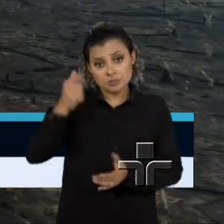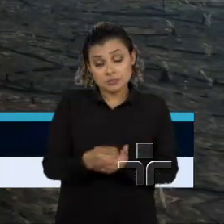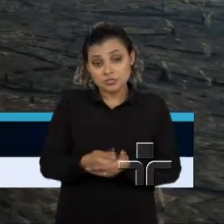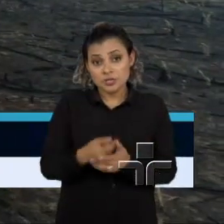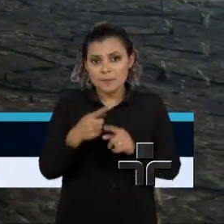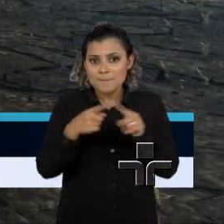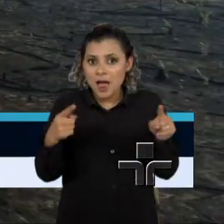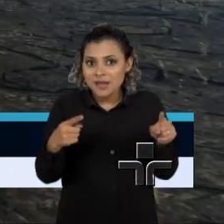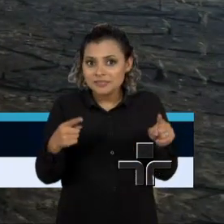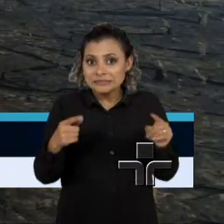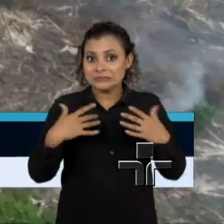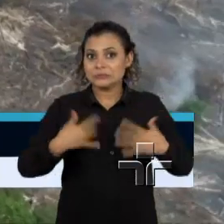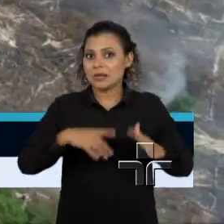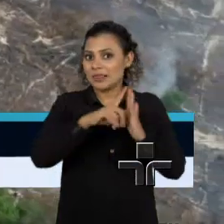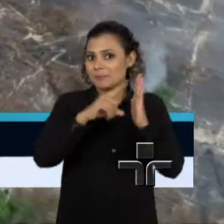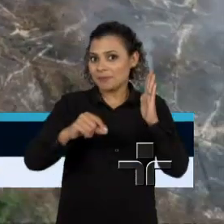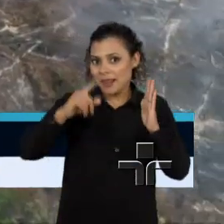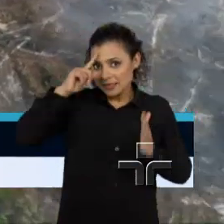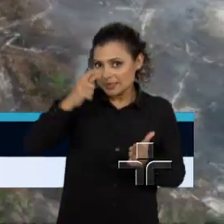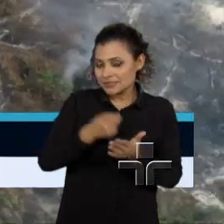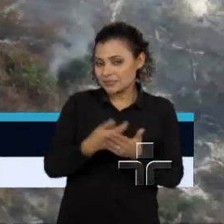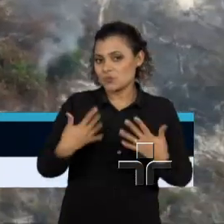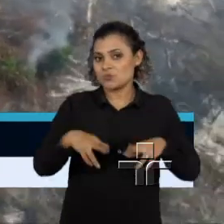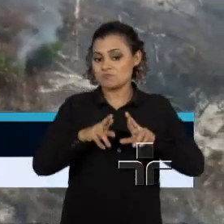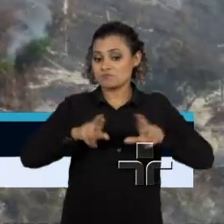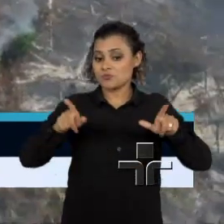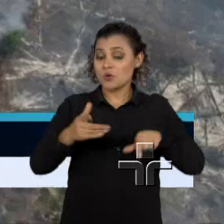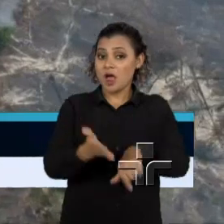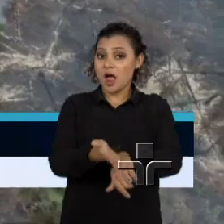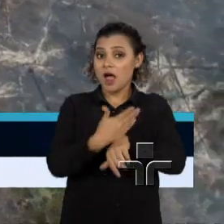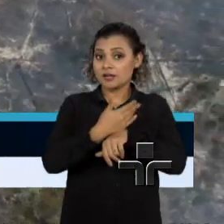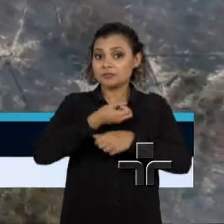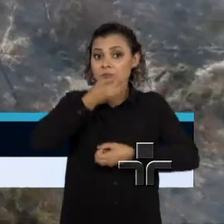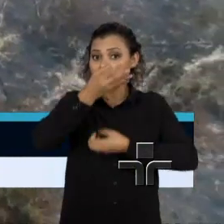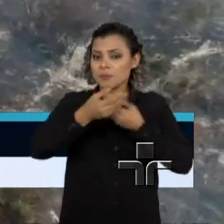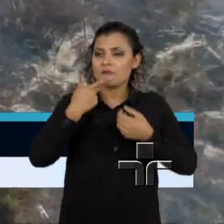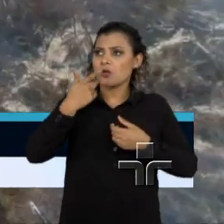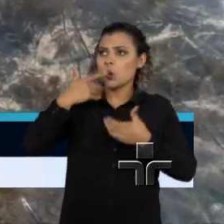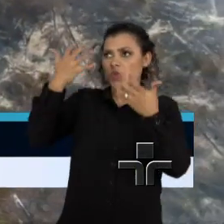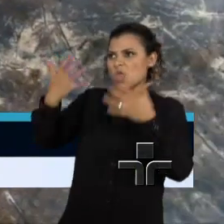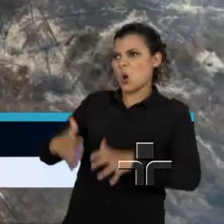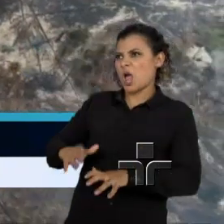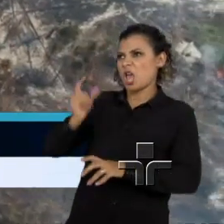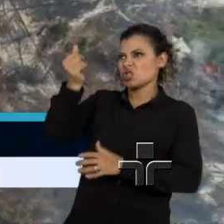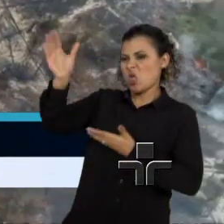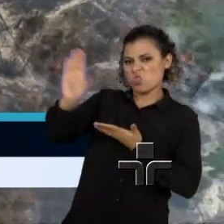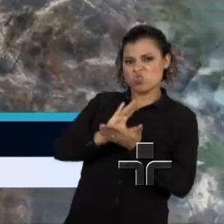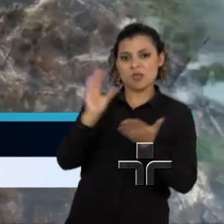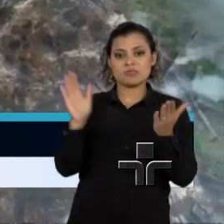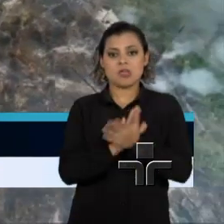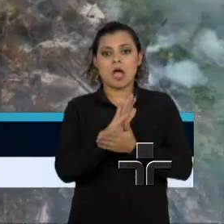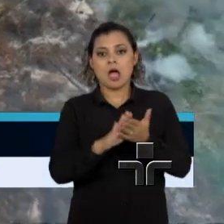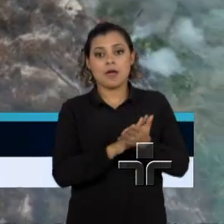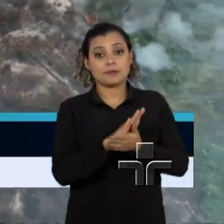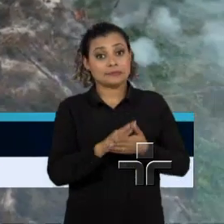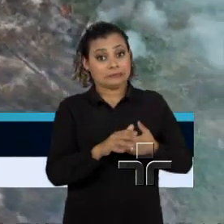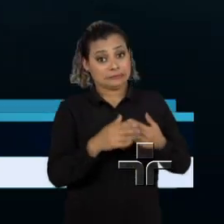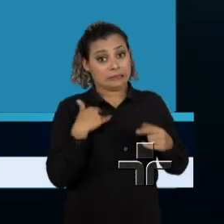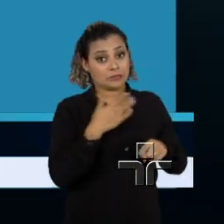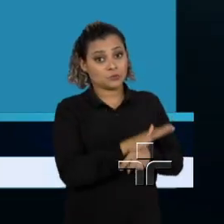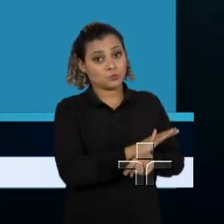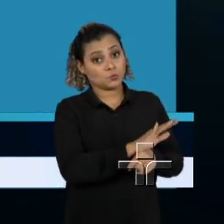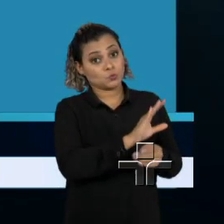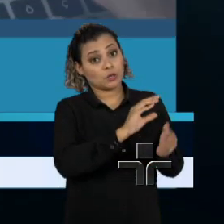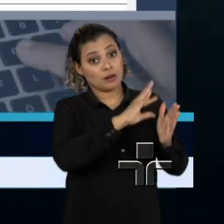a posição do Palácio do Planalto, anunciada pouco antes de recusar a verba para auxiliar no combate a incêndios na Amazônia.